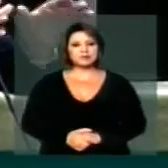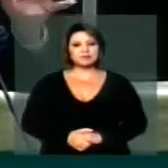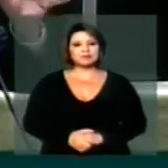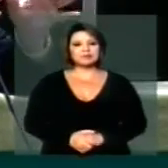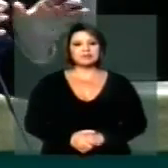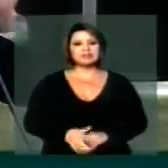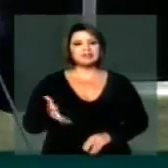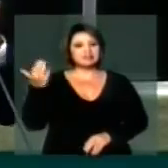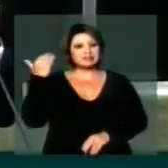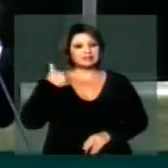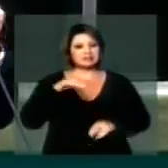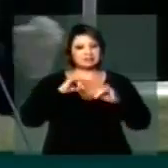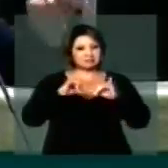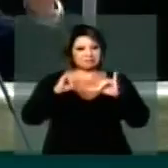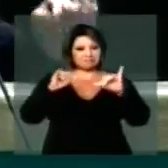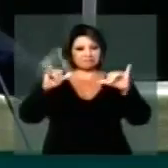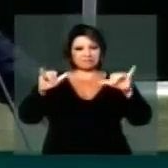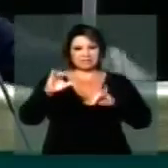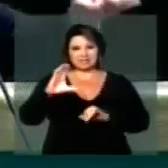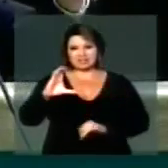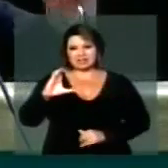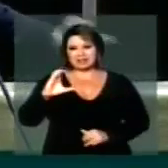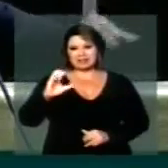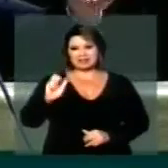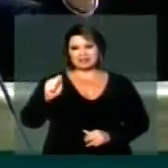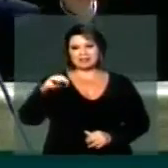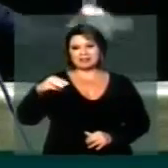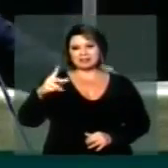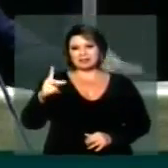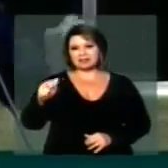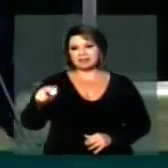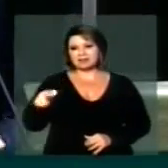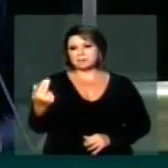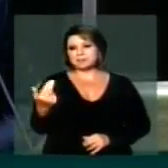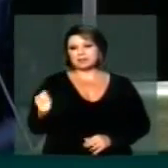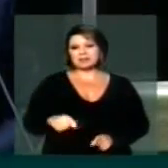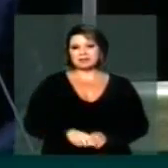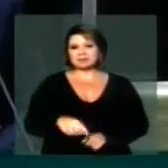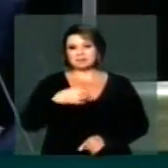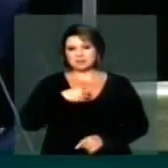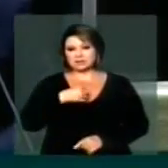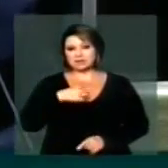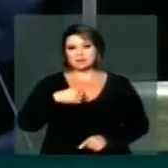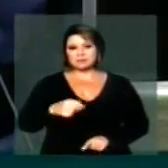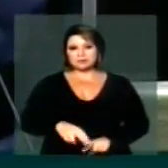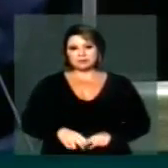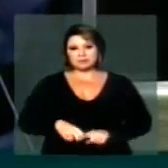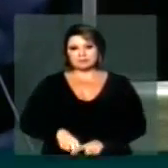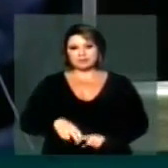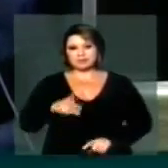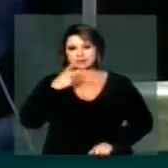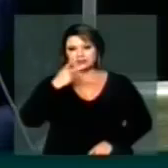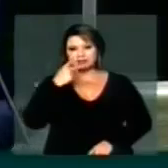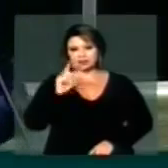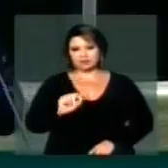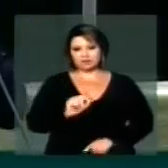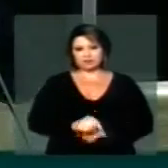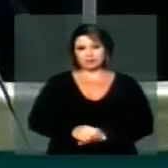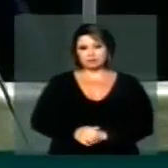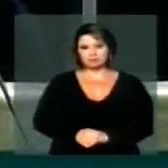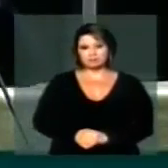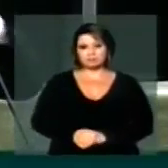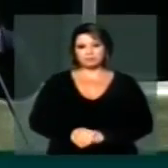dado momento da campanha, e eu sei que esse sentimento existe, e é por isso que eu quero falar nesses